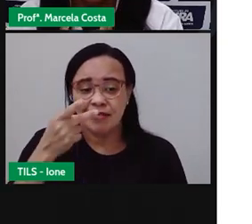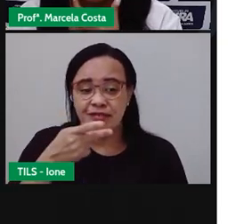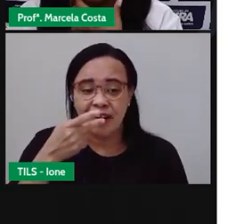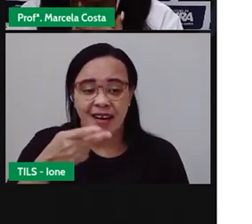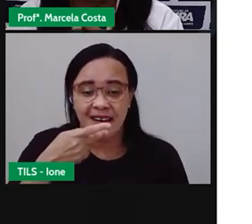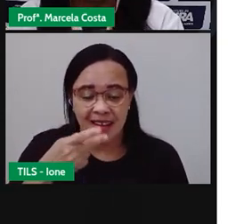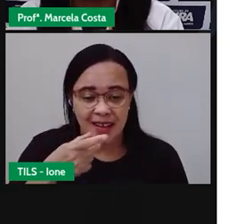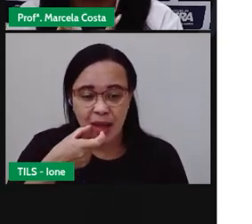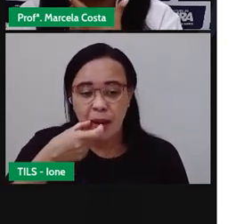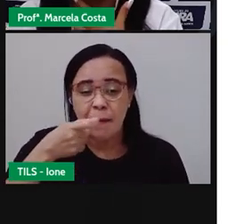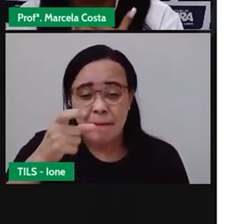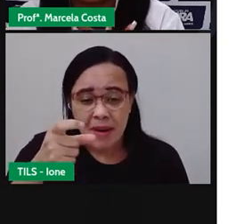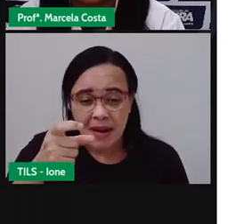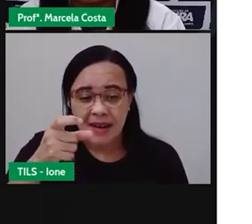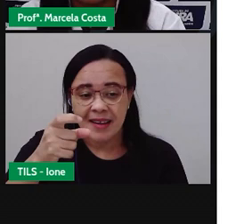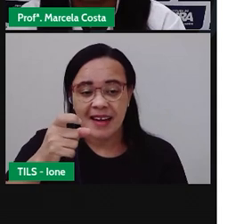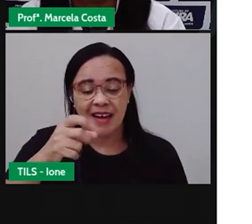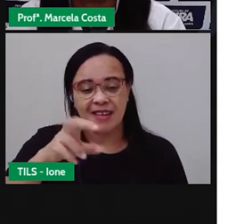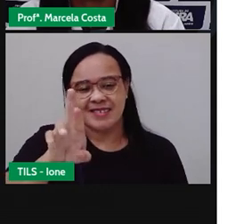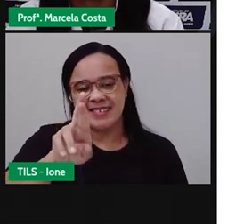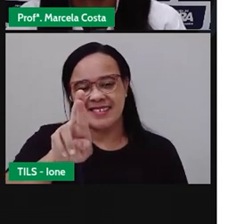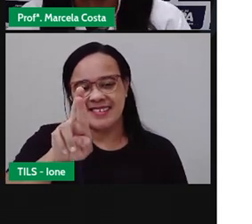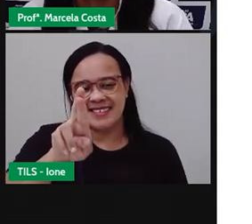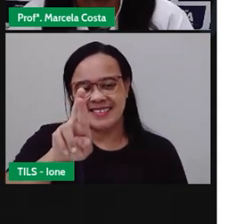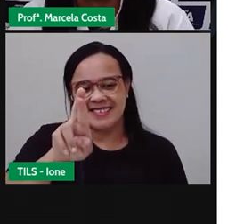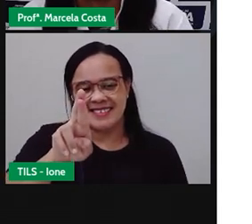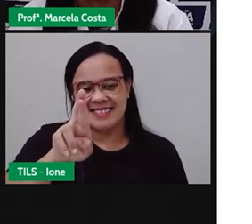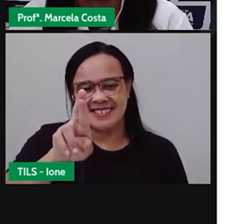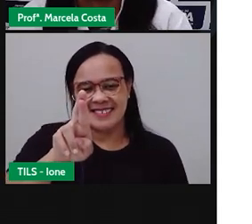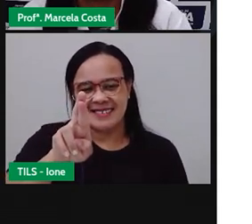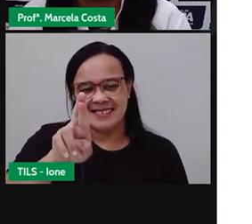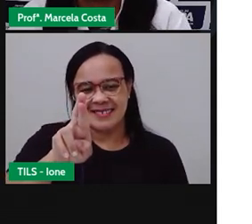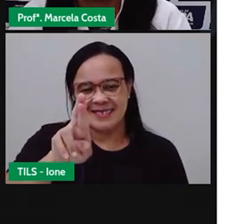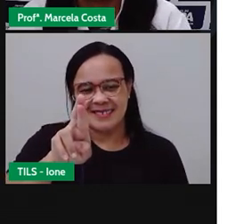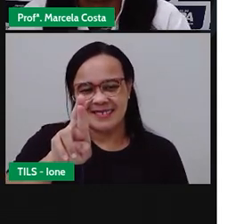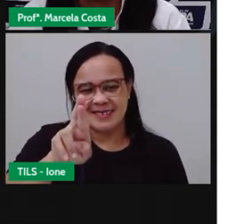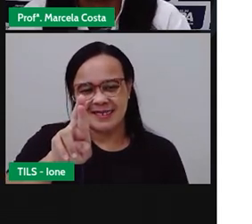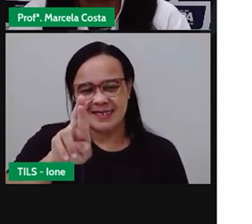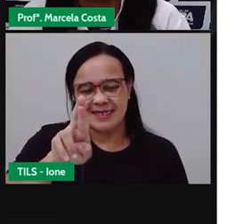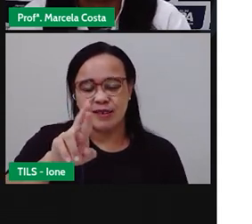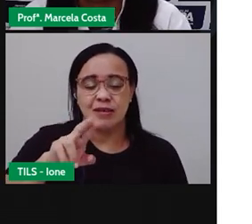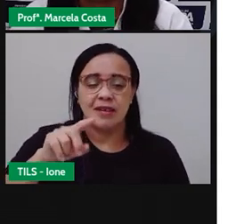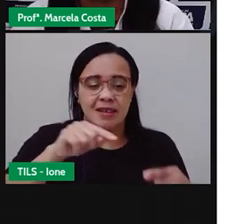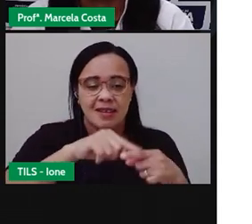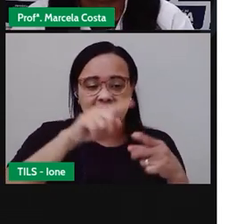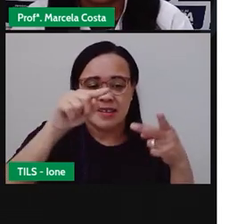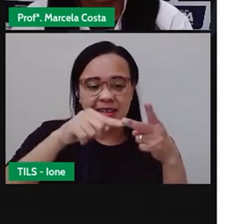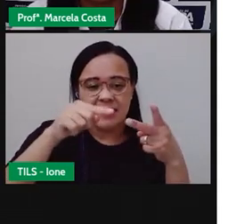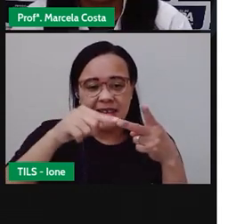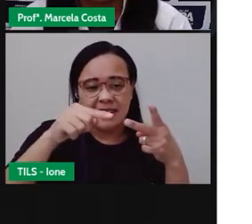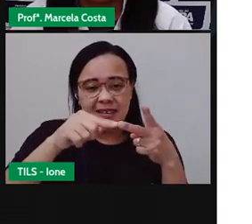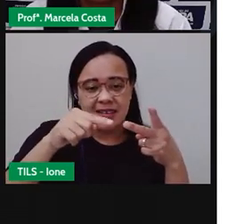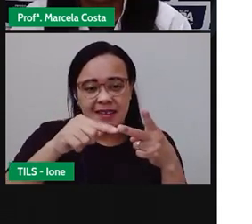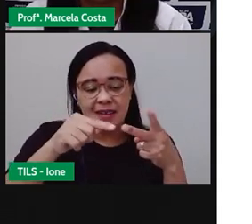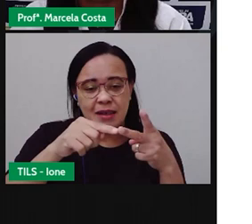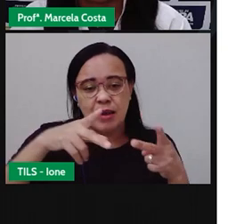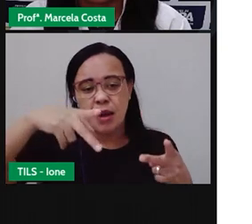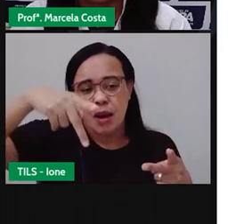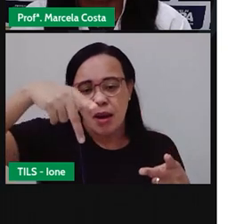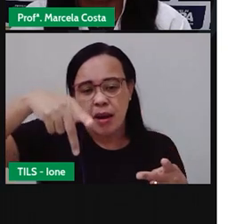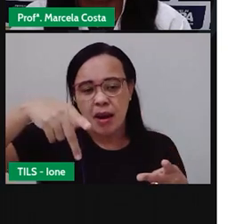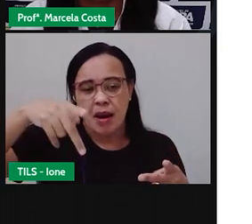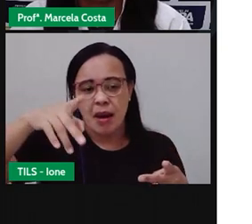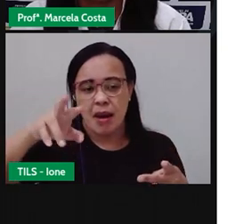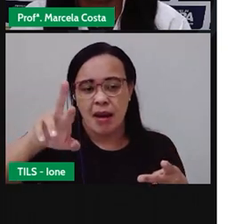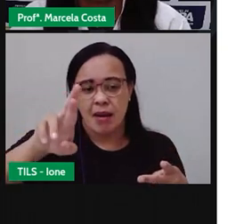observa Ailson do Rei e depois a gente vai ter aqui um prato não